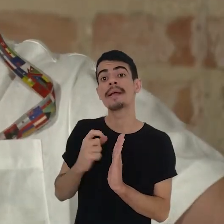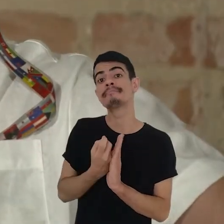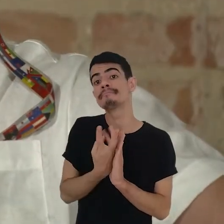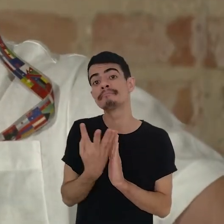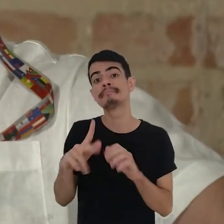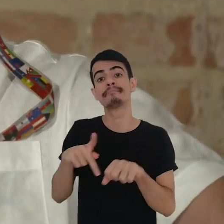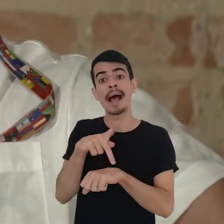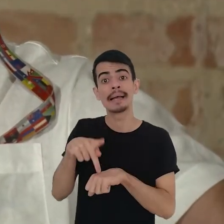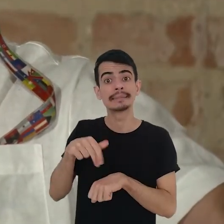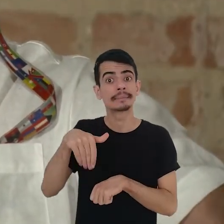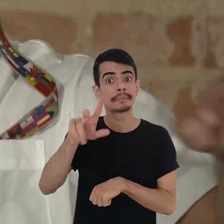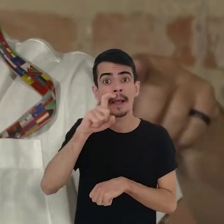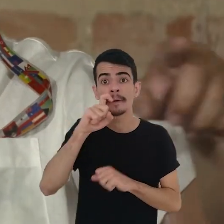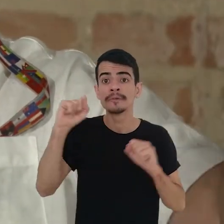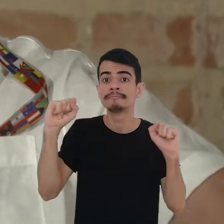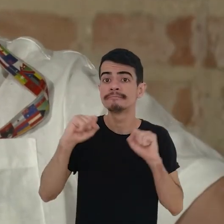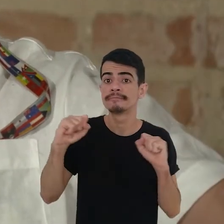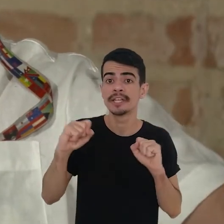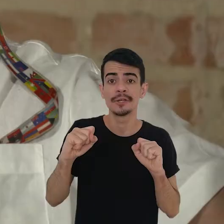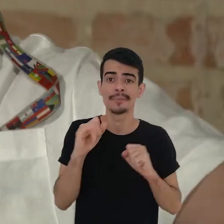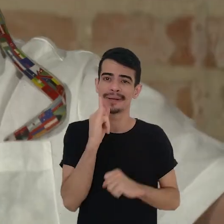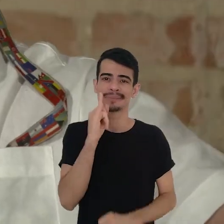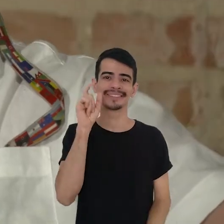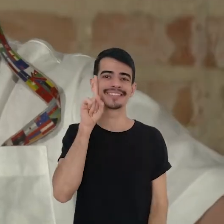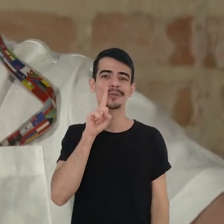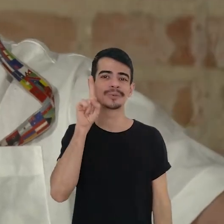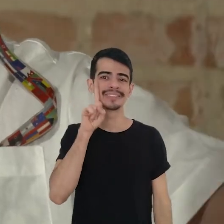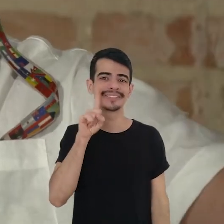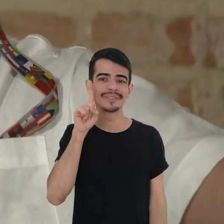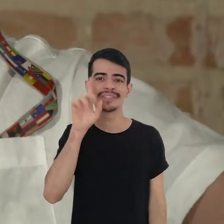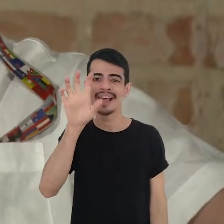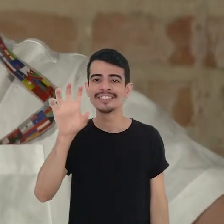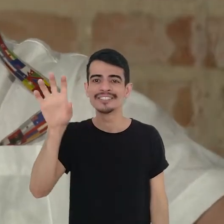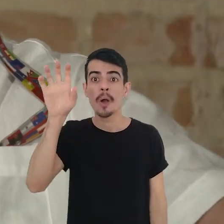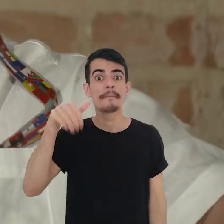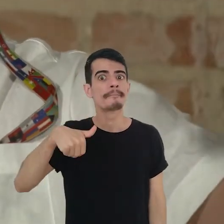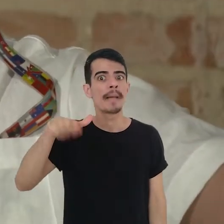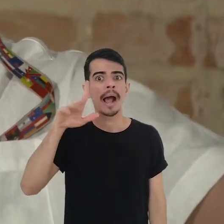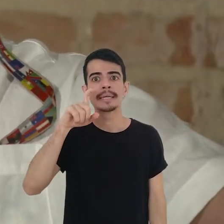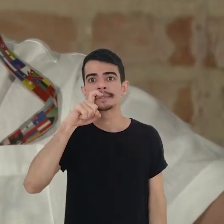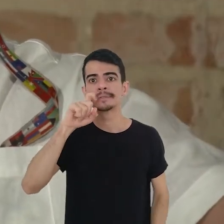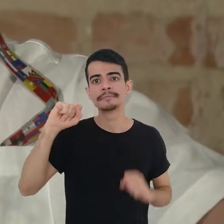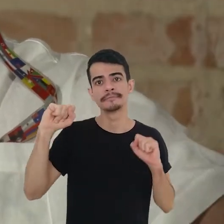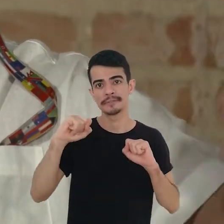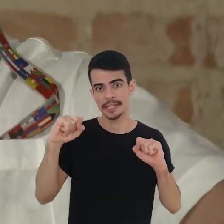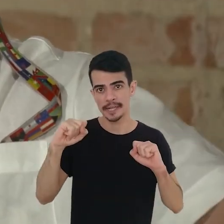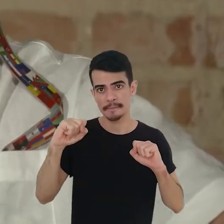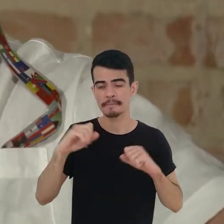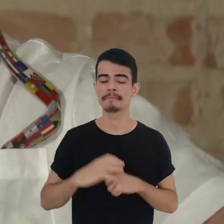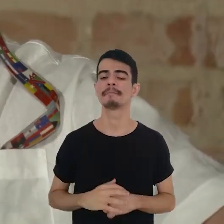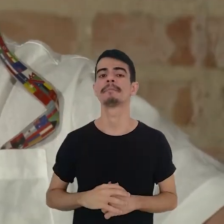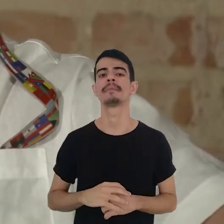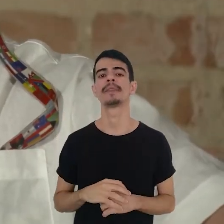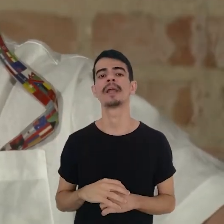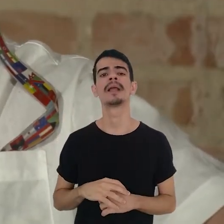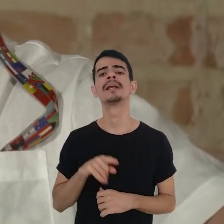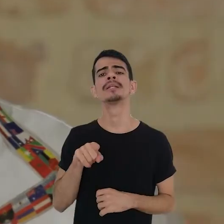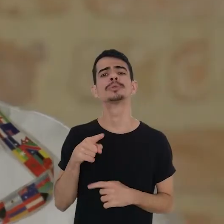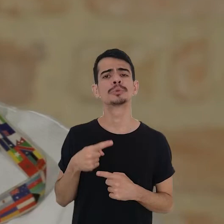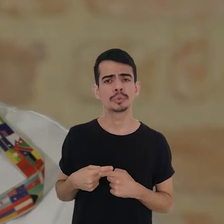na latitude semelhante, você tem países muito mais frios, áreas dos Estados Unidos que são muito mais